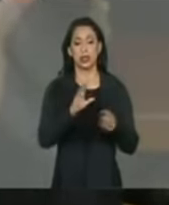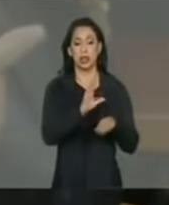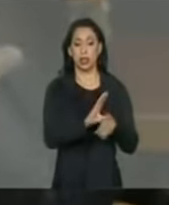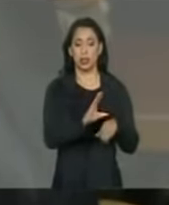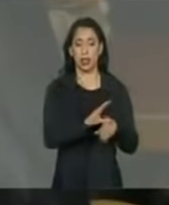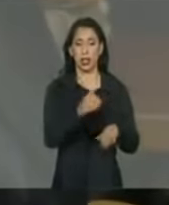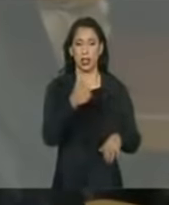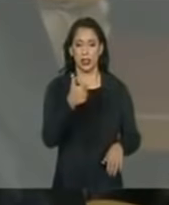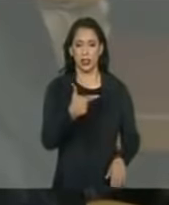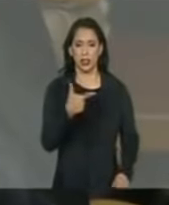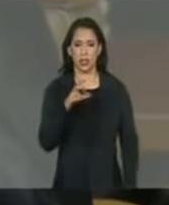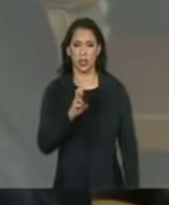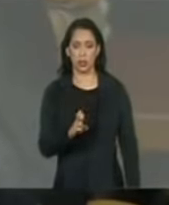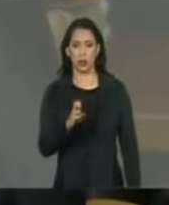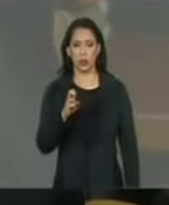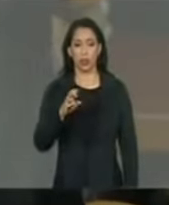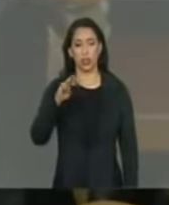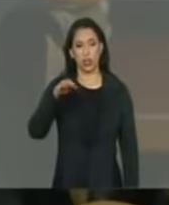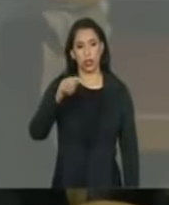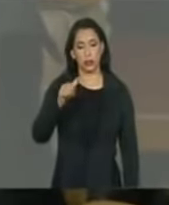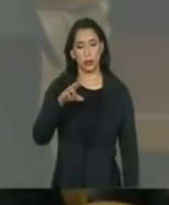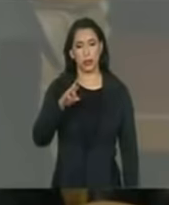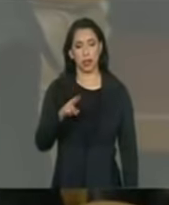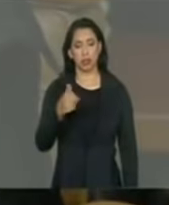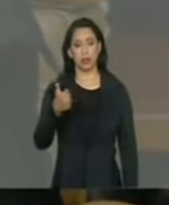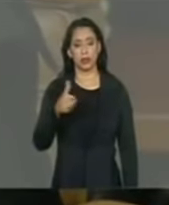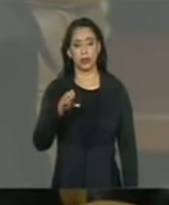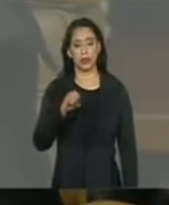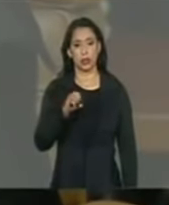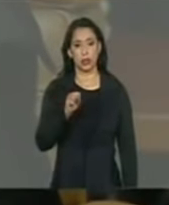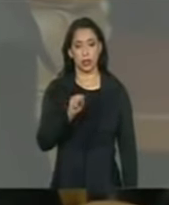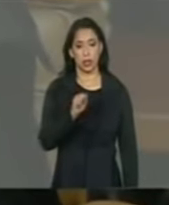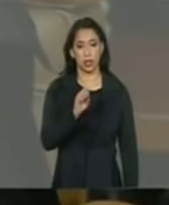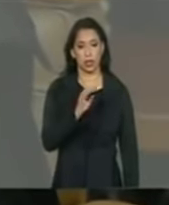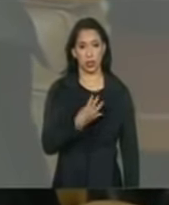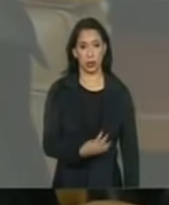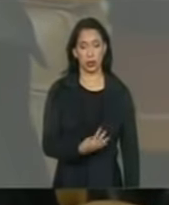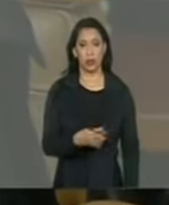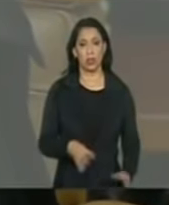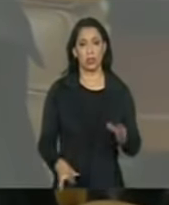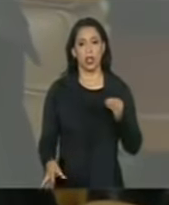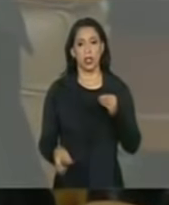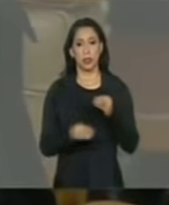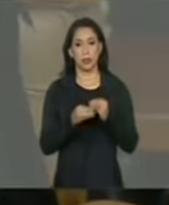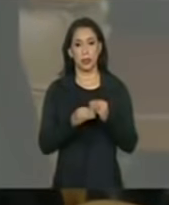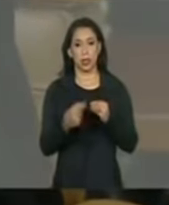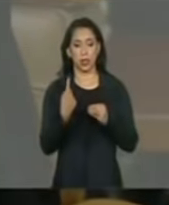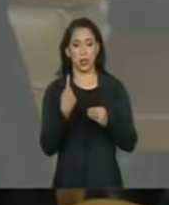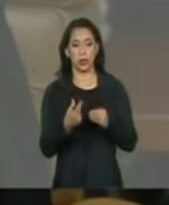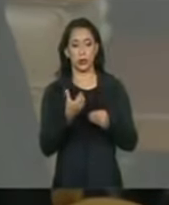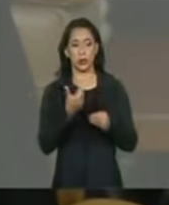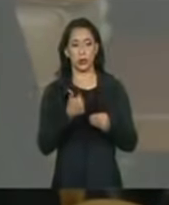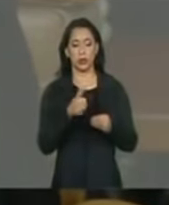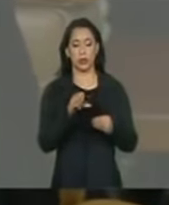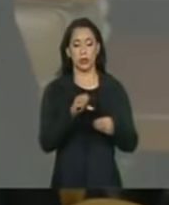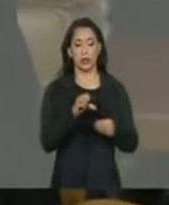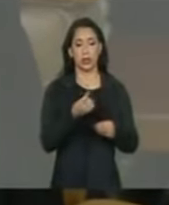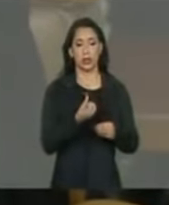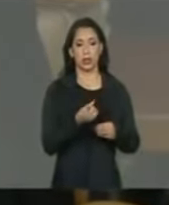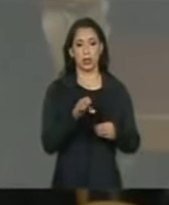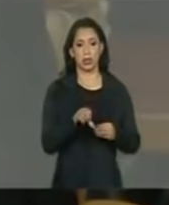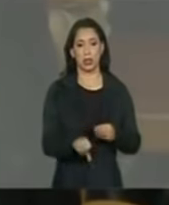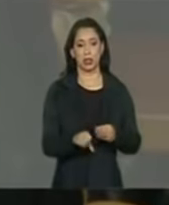de 25 de maio de 1834 até a denominada emenda 1 de 69 que nada mais é do que uma